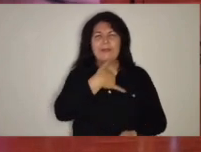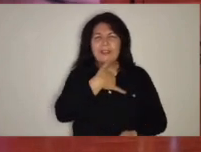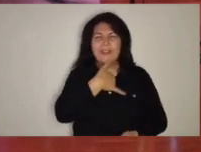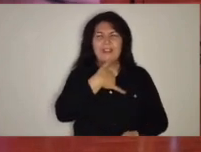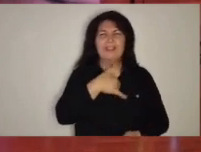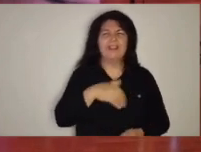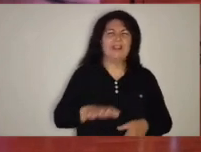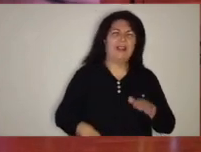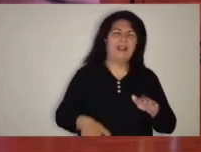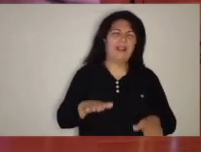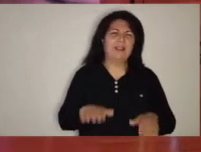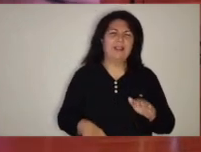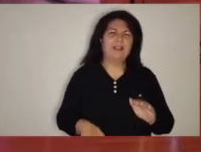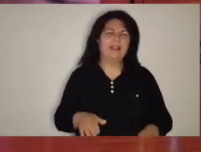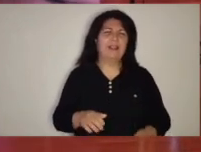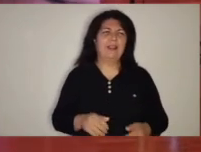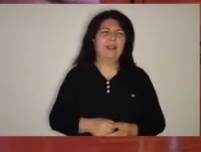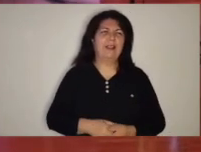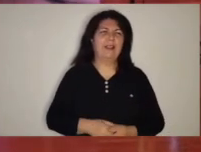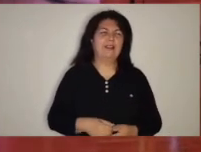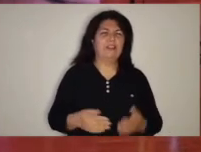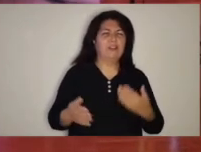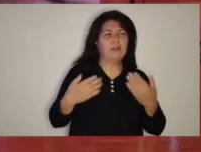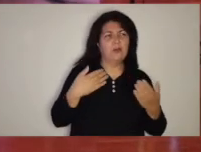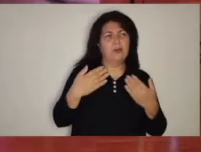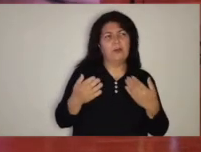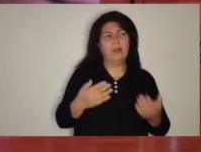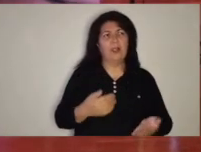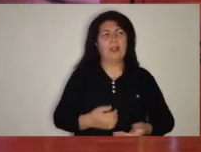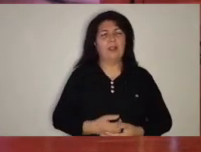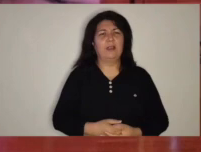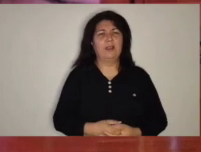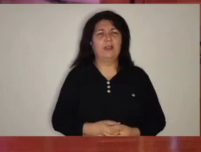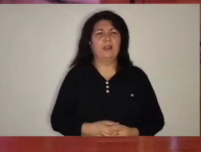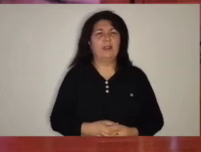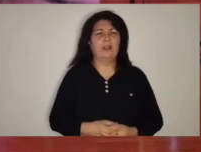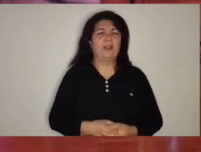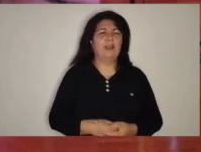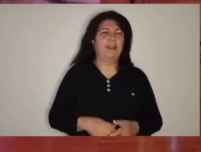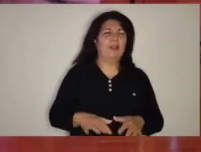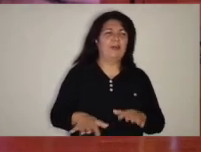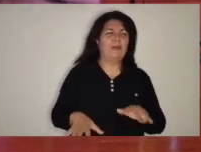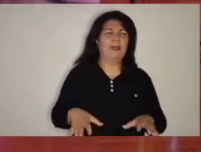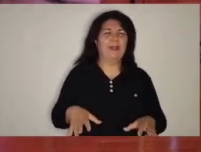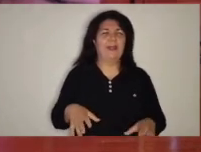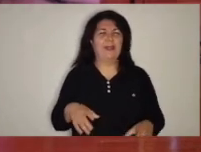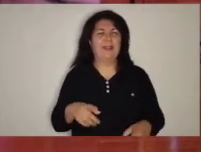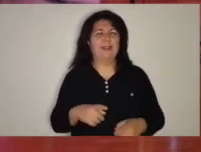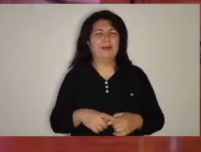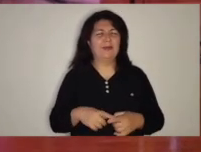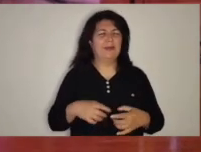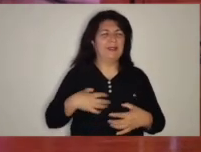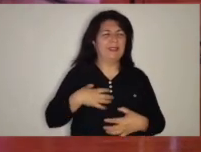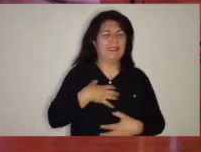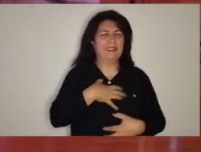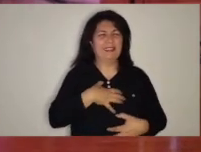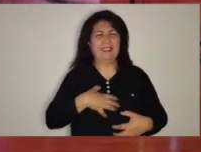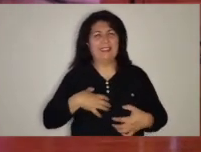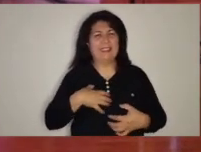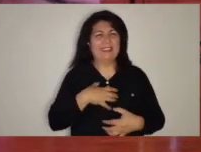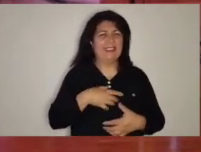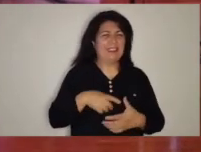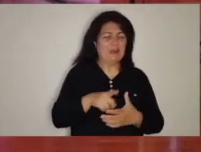a gente vai conversar, mas por conta de situações